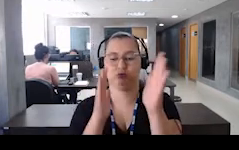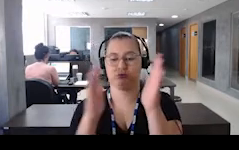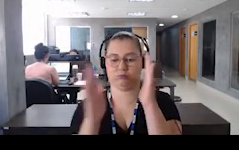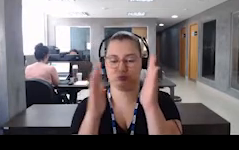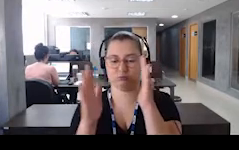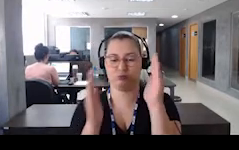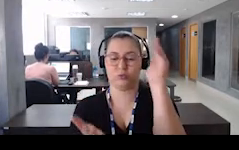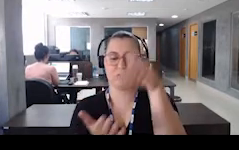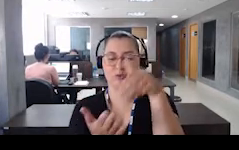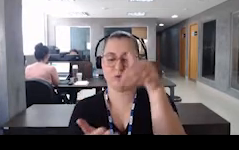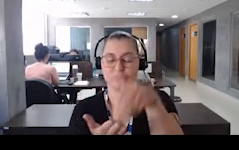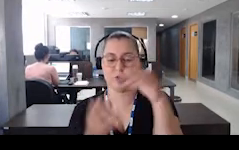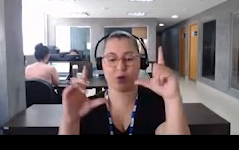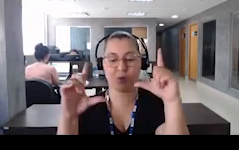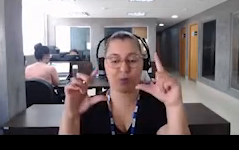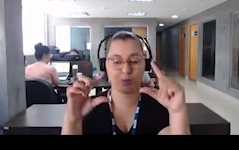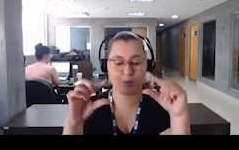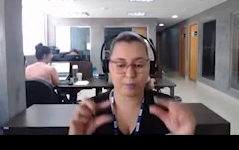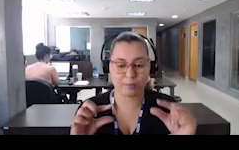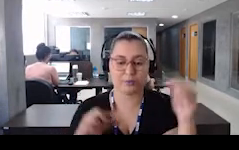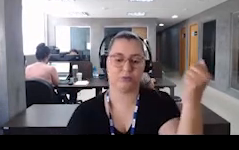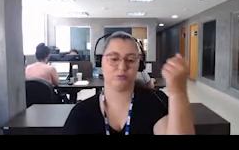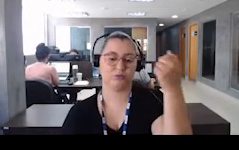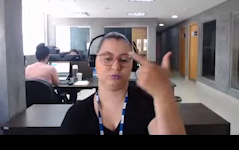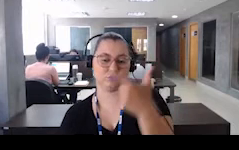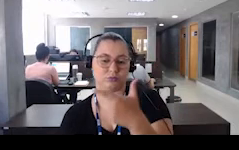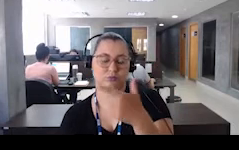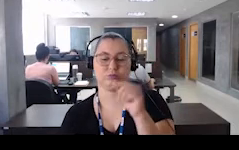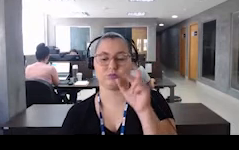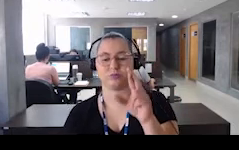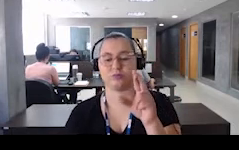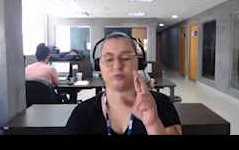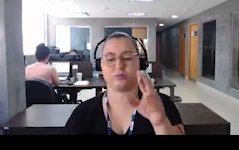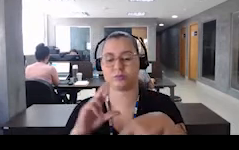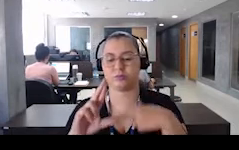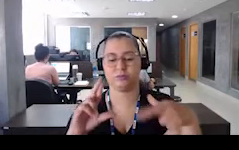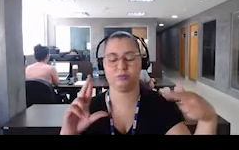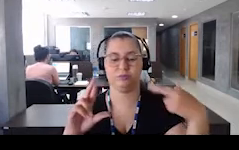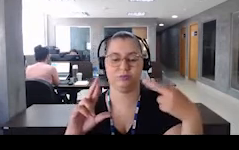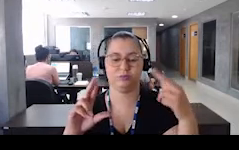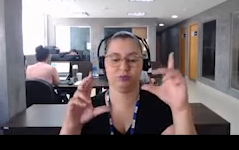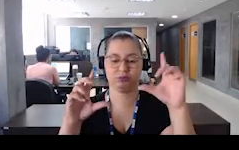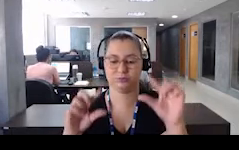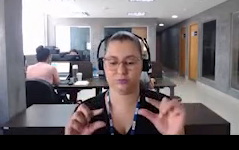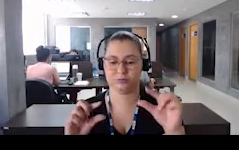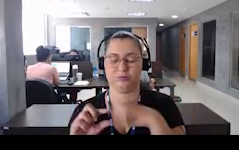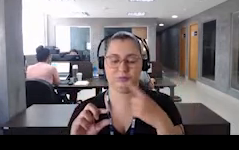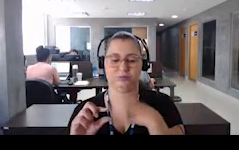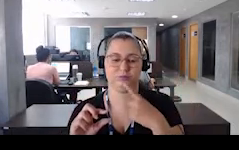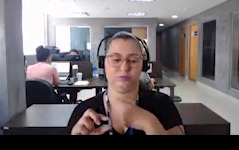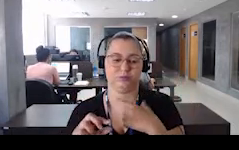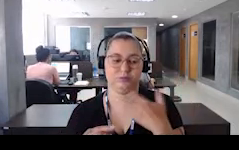paralelo, o valor final é sempre menor do que a resistência, do que a menor do que a